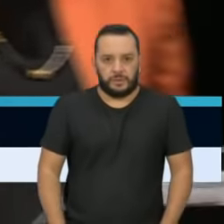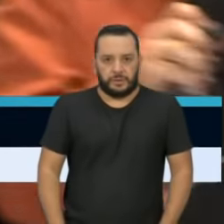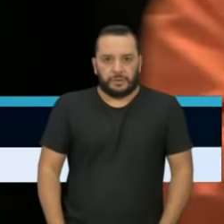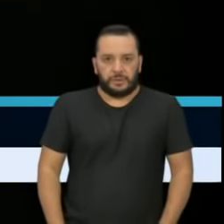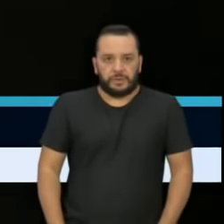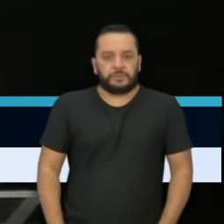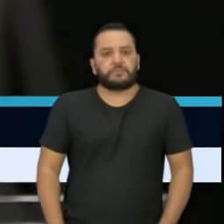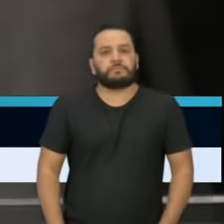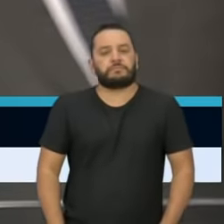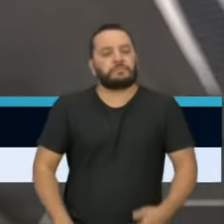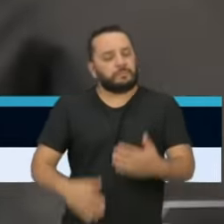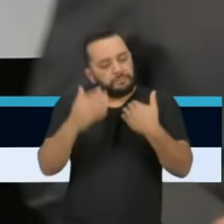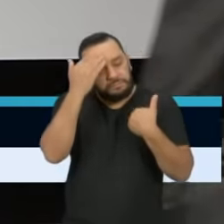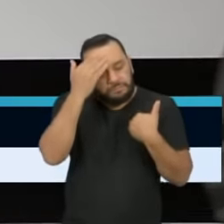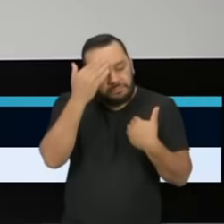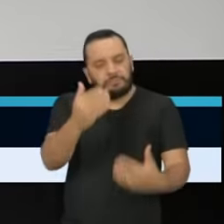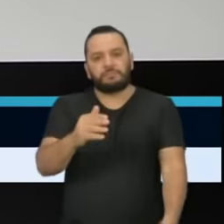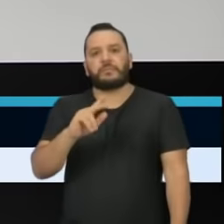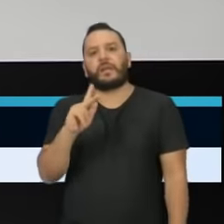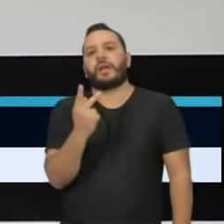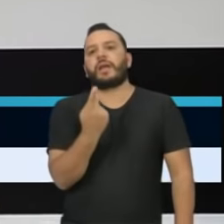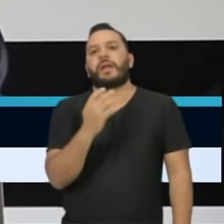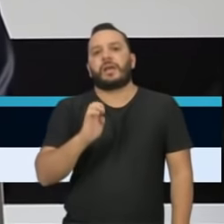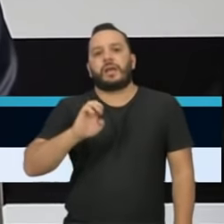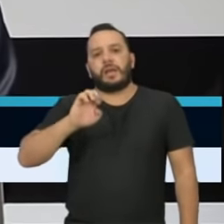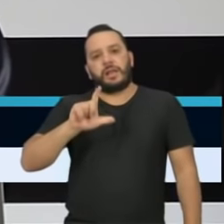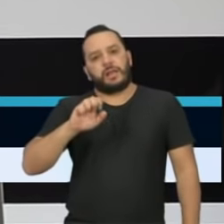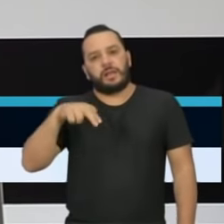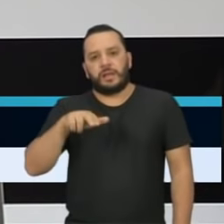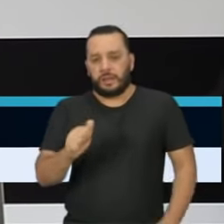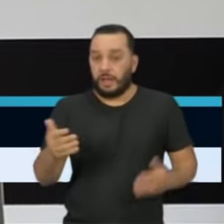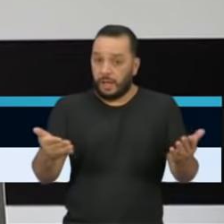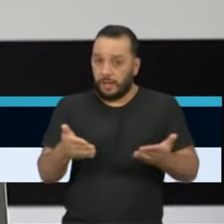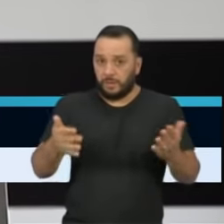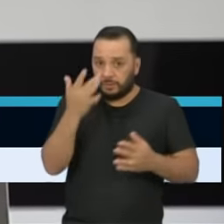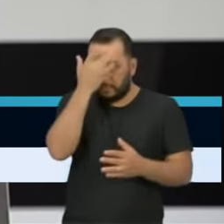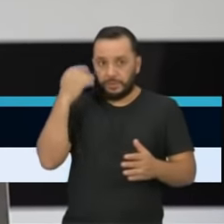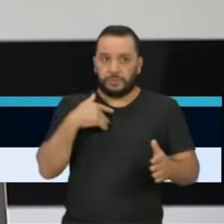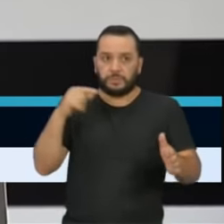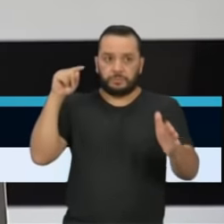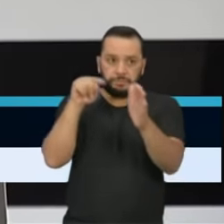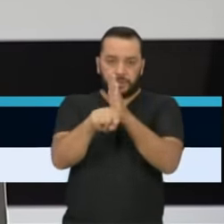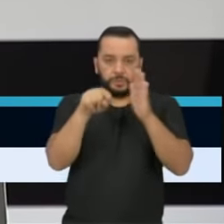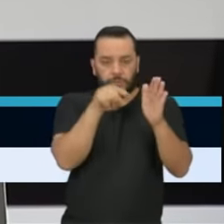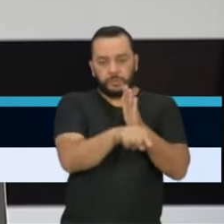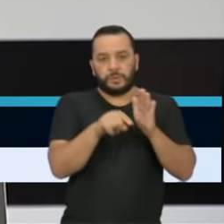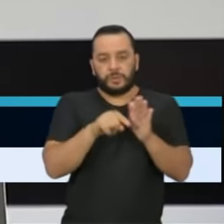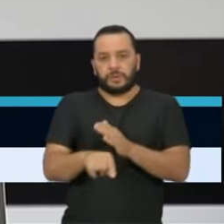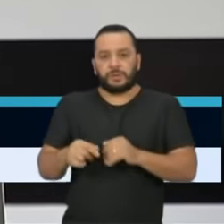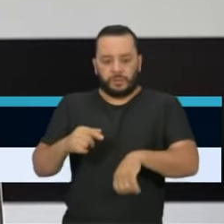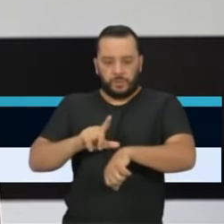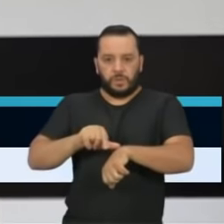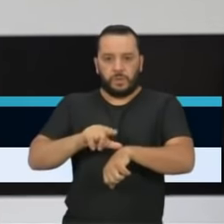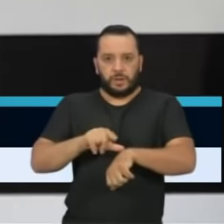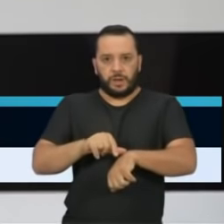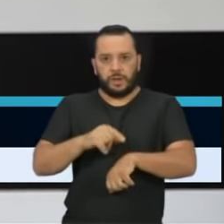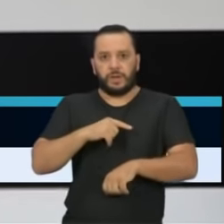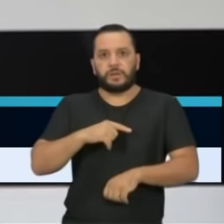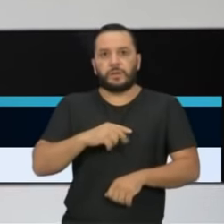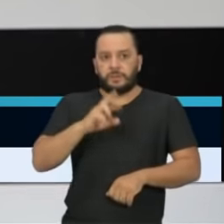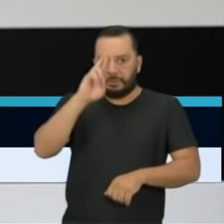Doutora Helena, muito obrigado. Nós vamos agora às perguntas dos jornalistas. São 12 horas e